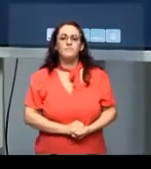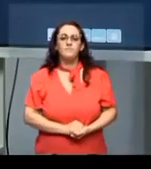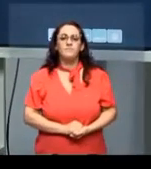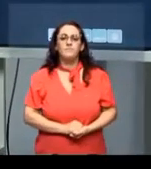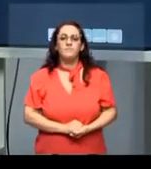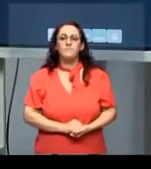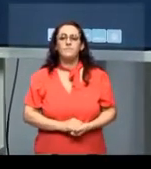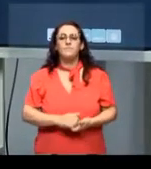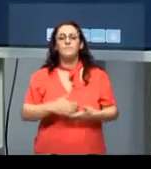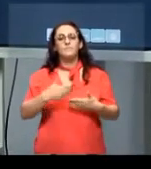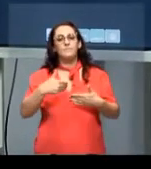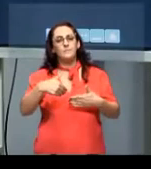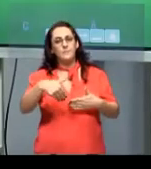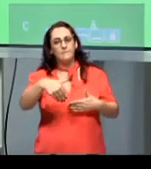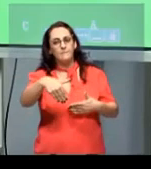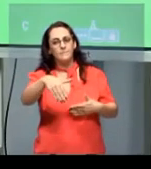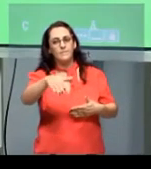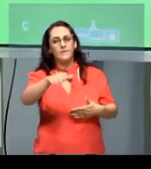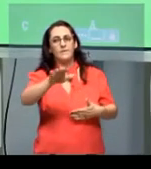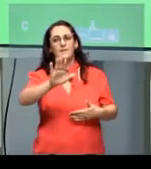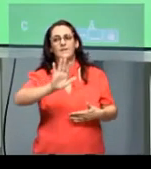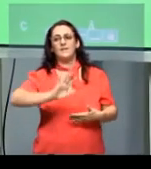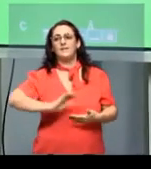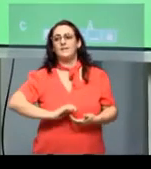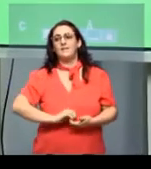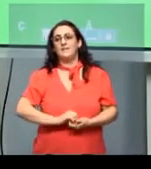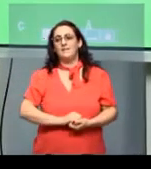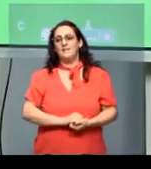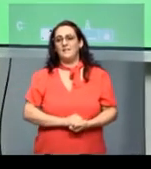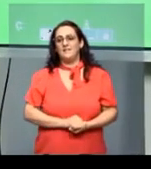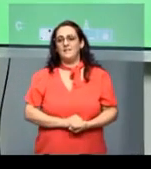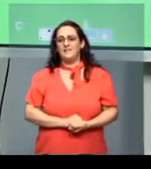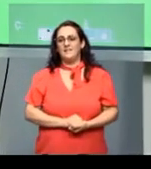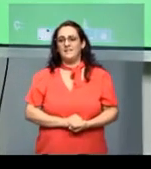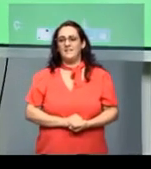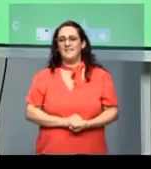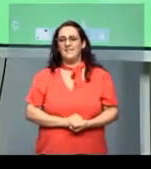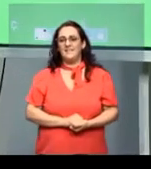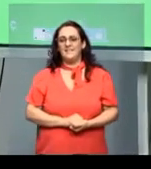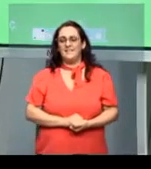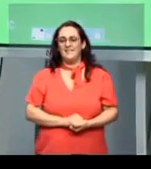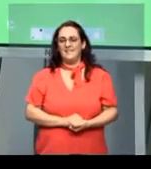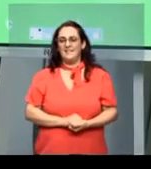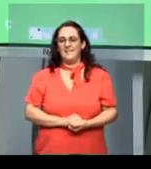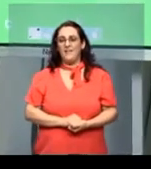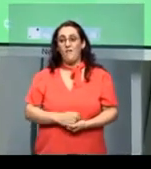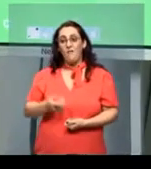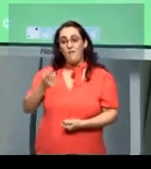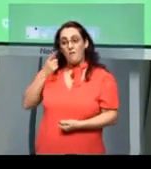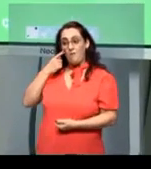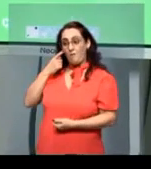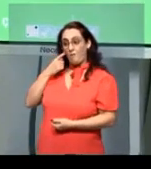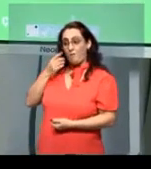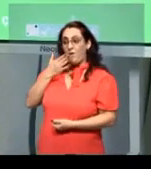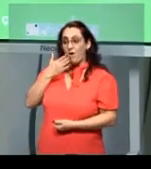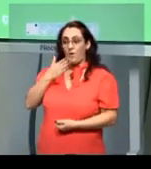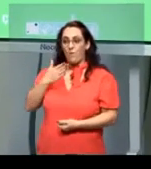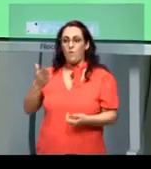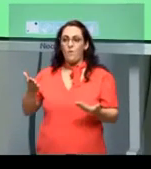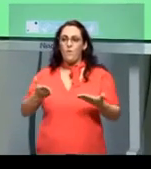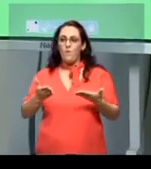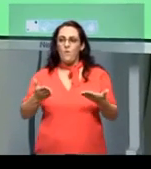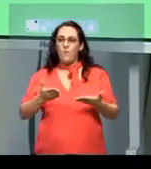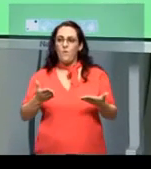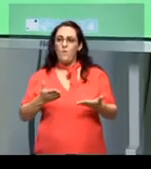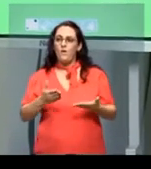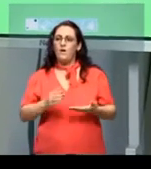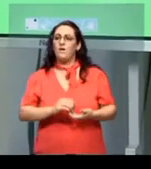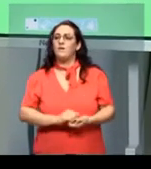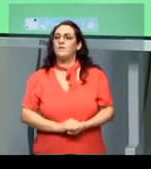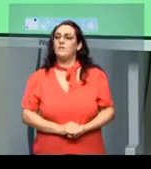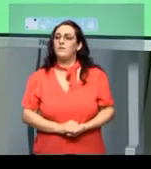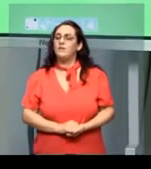Vamos seguindo. Para mim, de novo? Vamos ver aqui, vamos qual ver, que é a próxima questão. Dá licença.